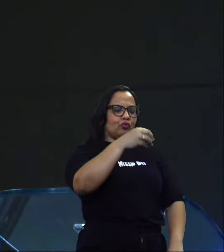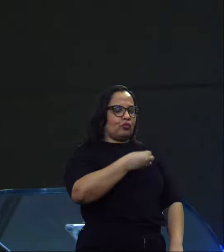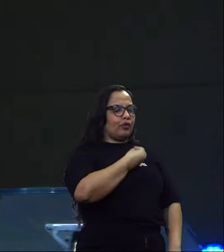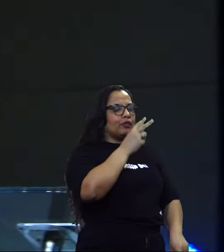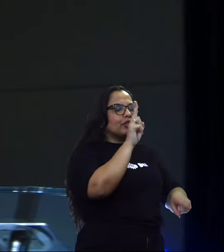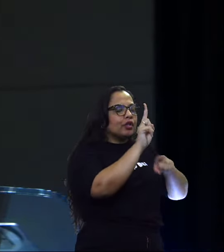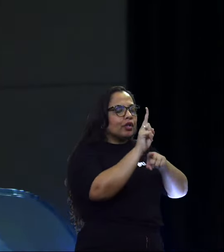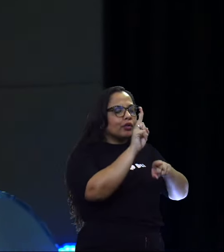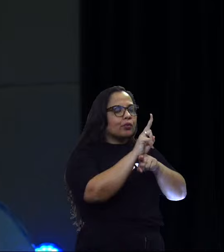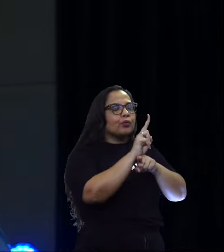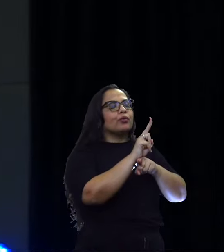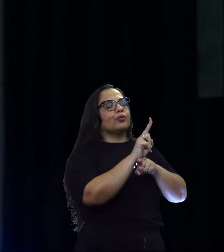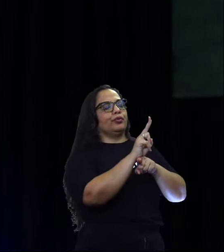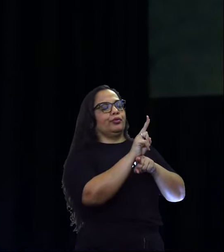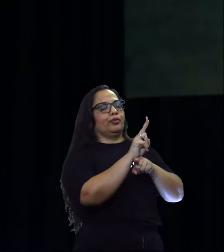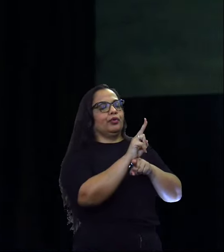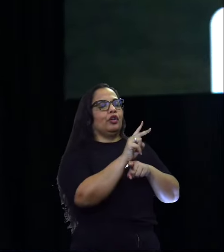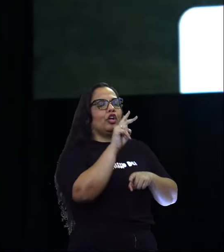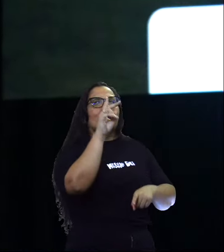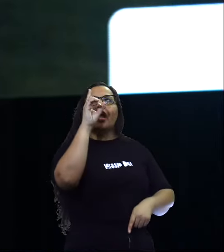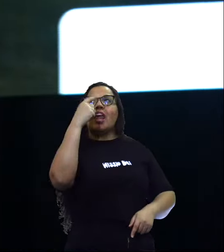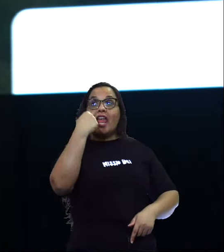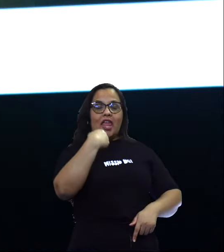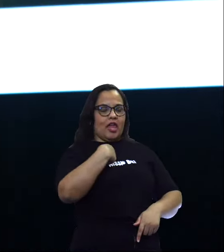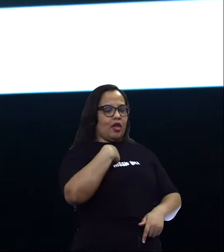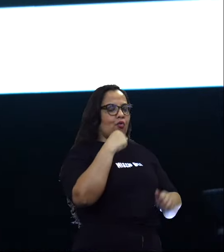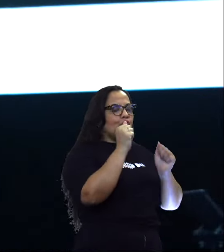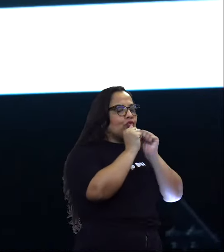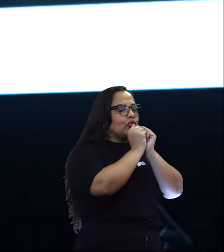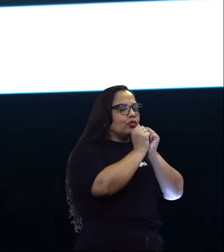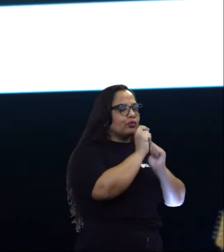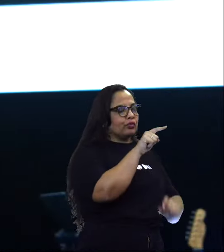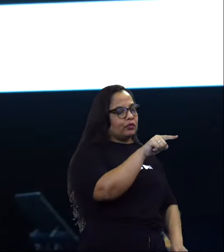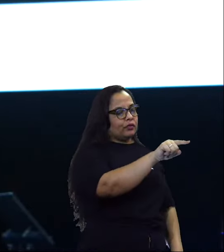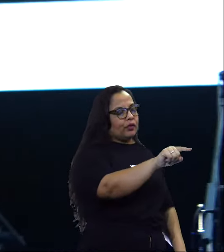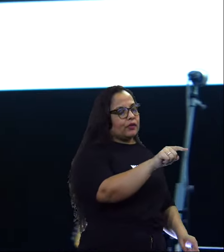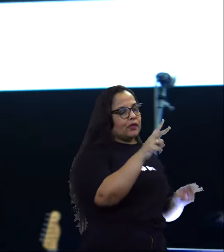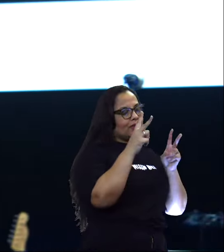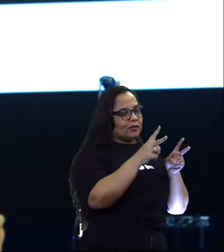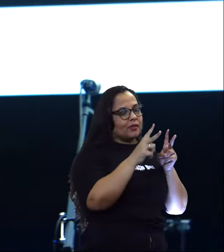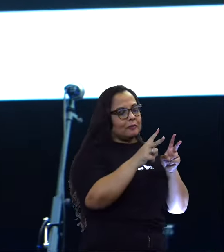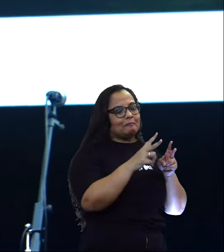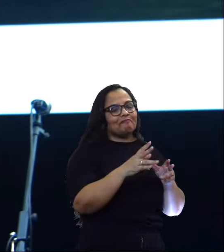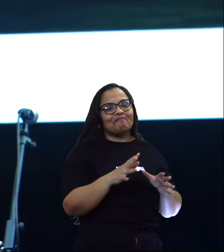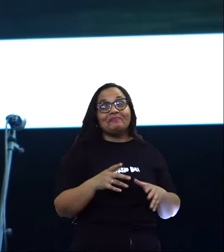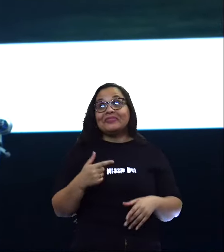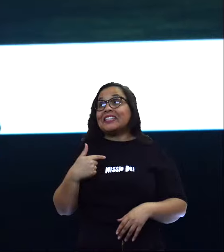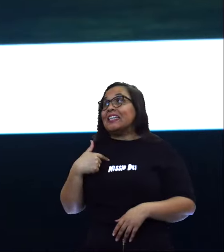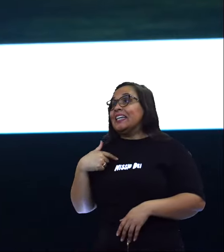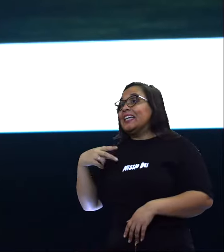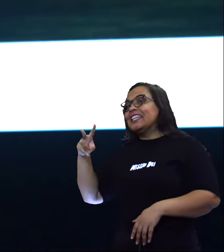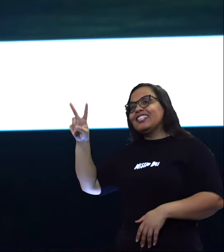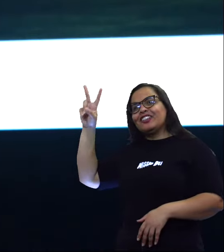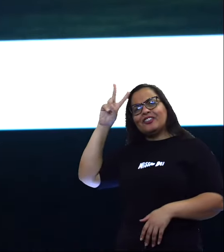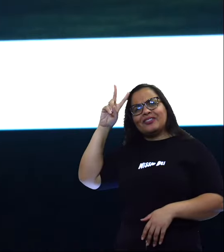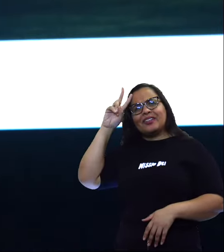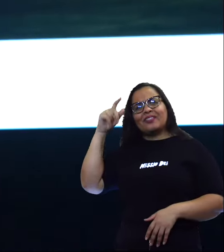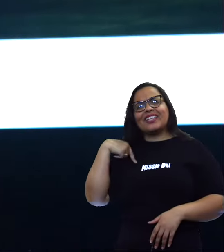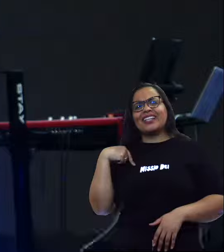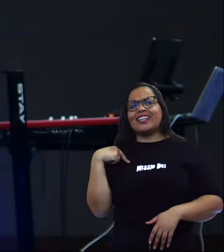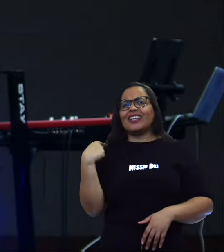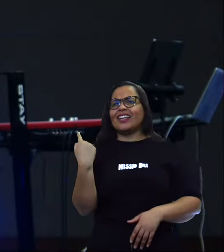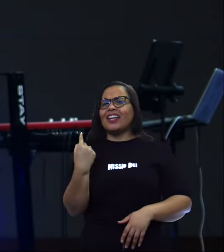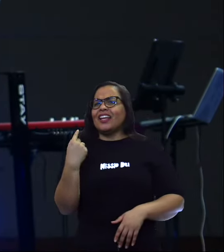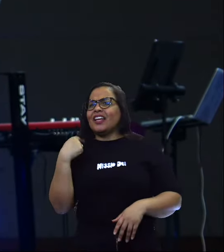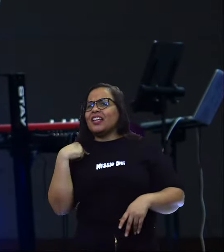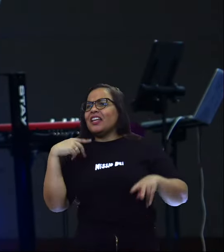frente eu tive uma visão espiritual. E eu vi Jesus nesse lugar. Ele estava sentado na cadeira da frente, olhou